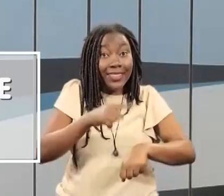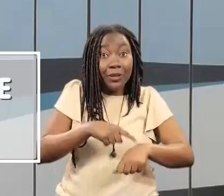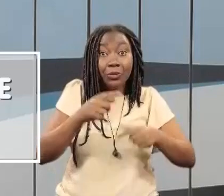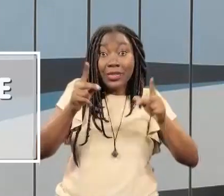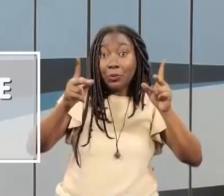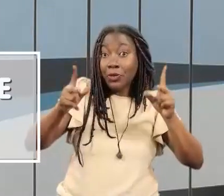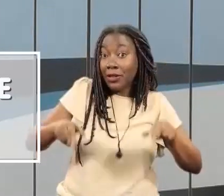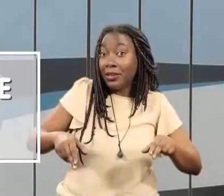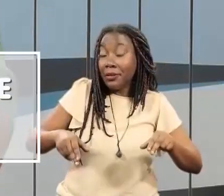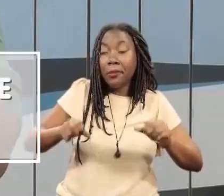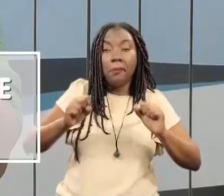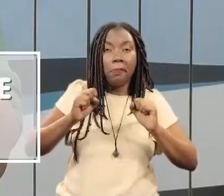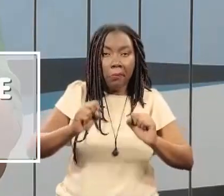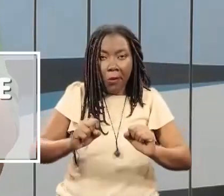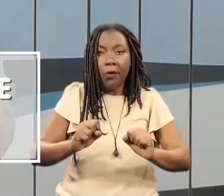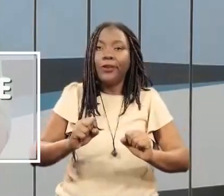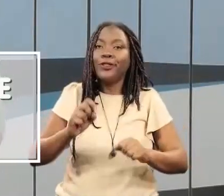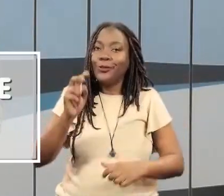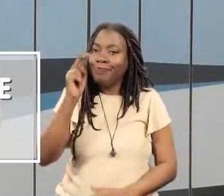ser uma grande